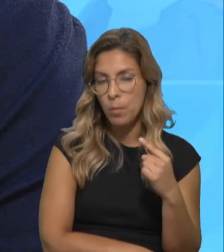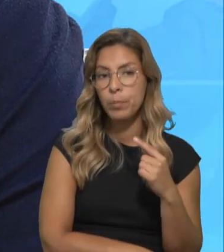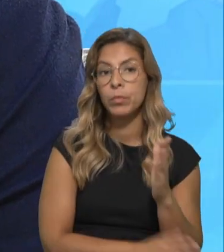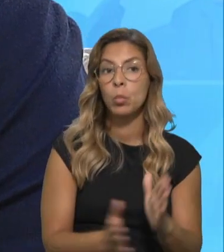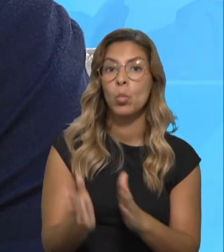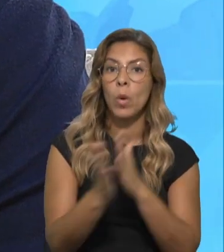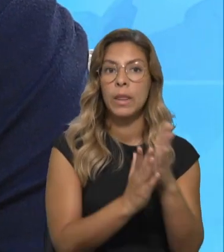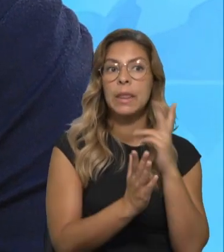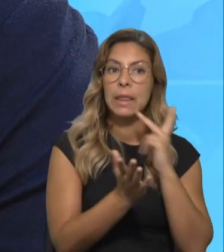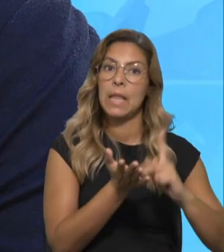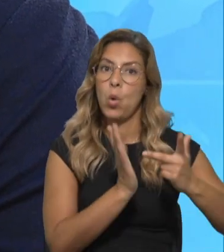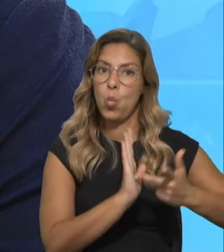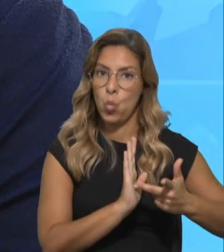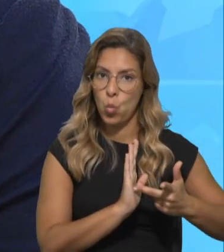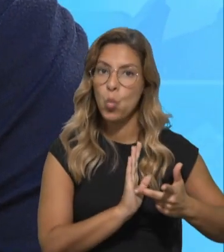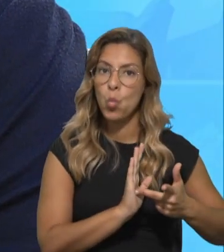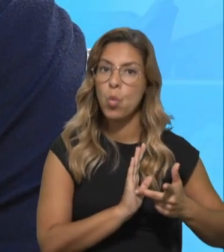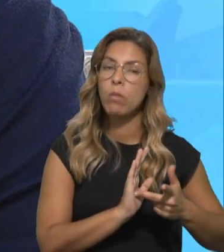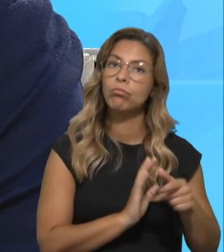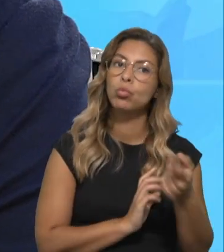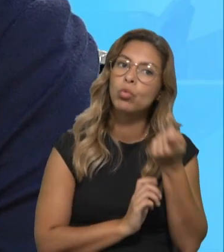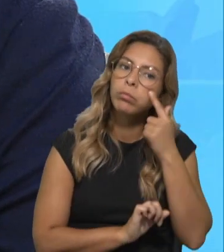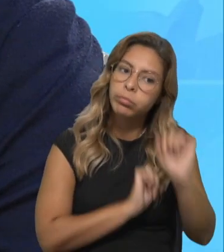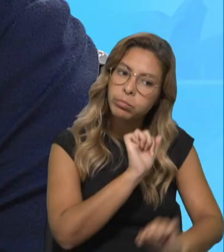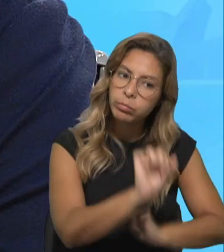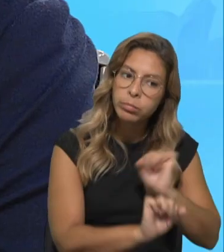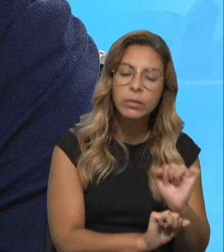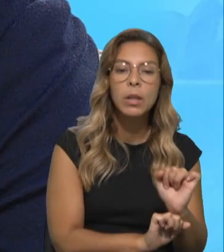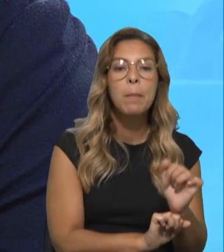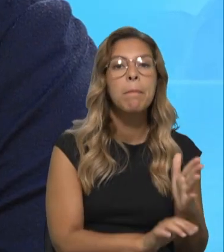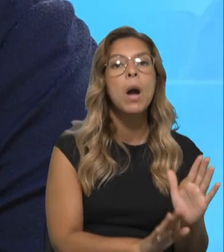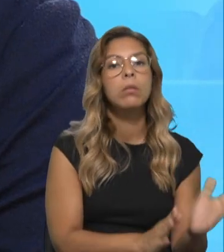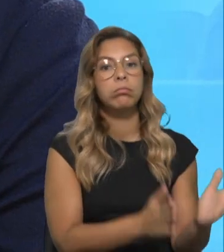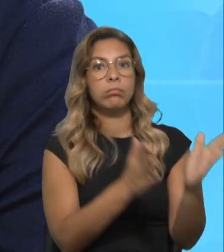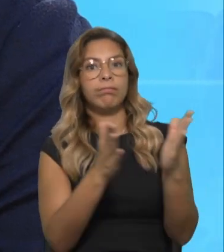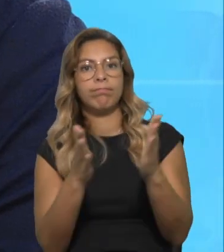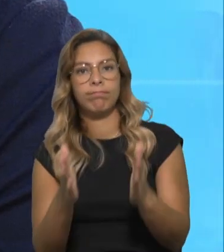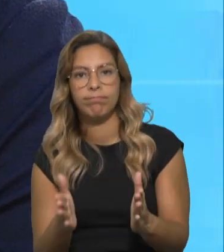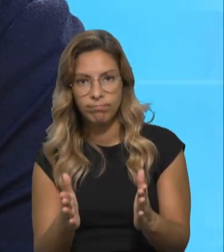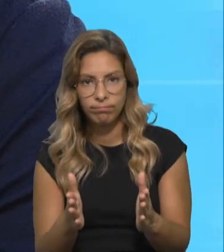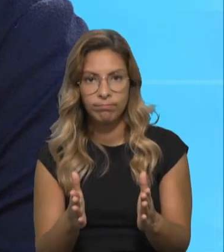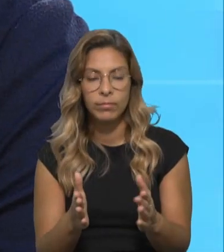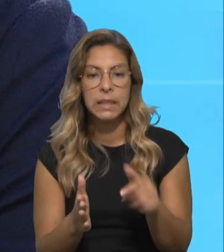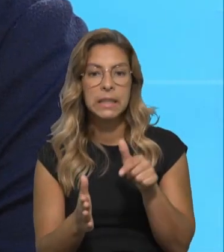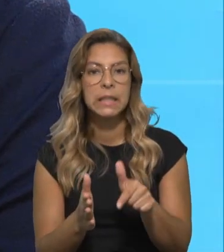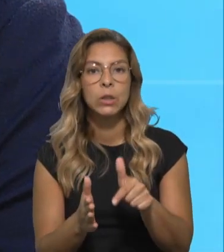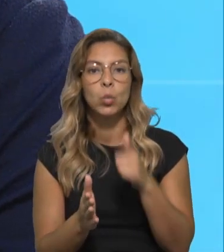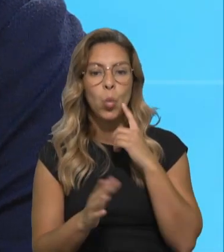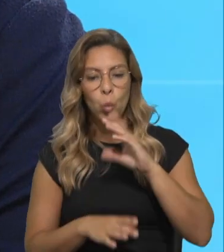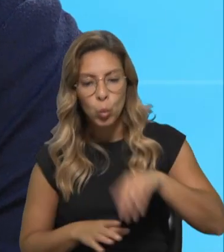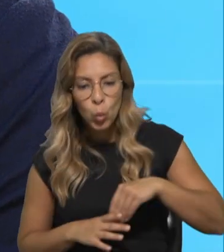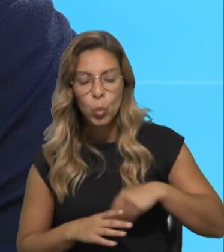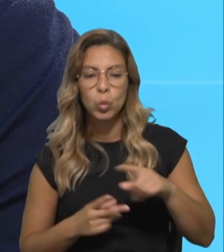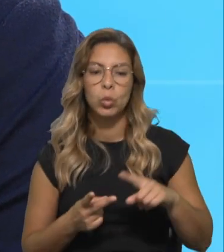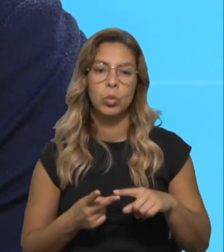tem havido algum conhecimento, mas do ponto de vista dos conteúdos, daquilo que